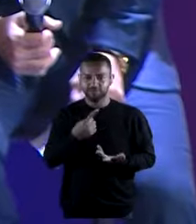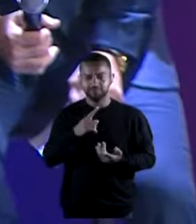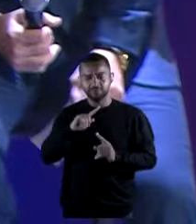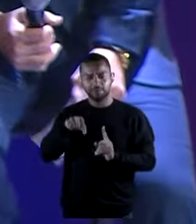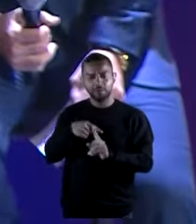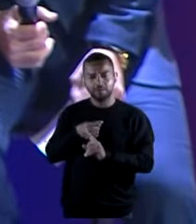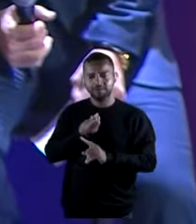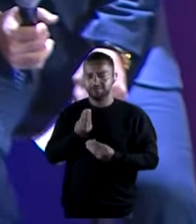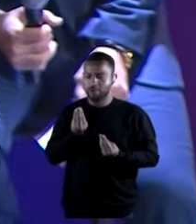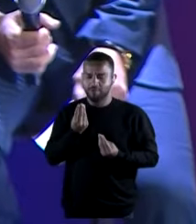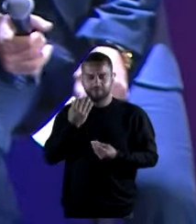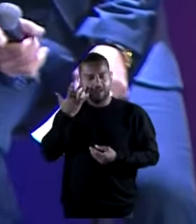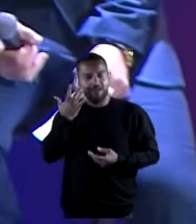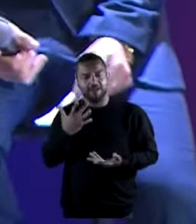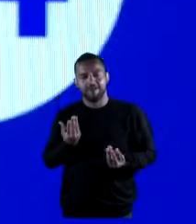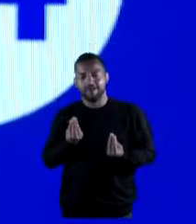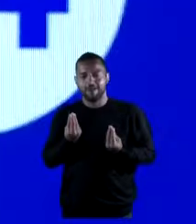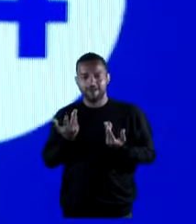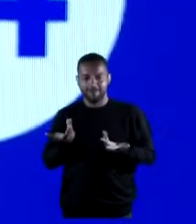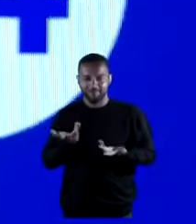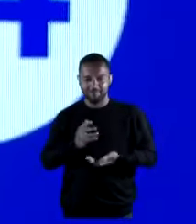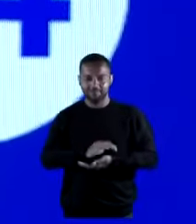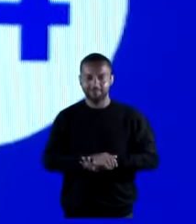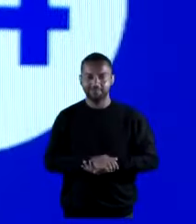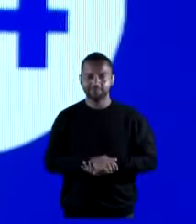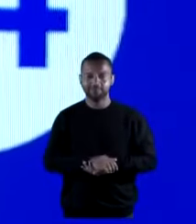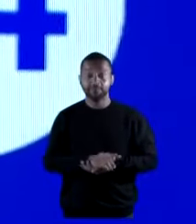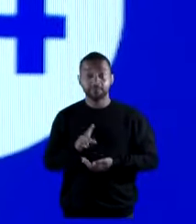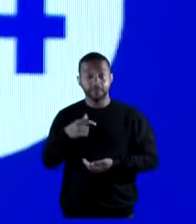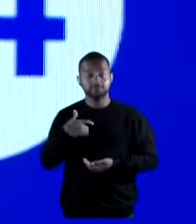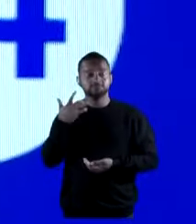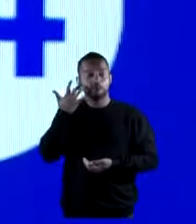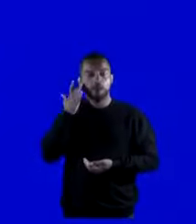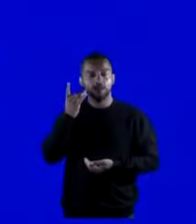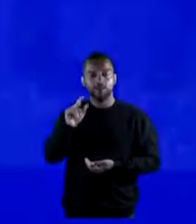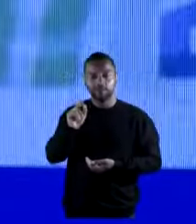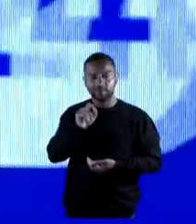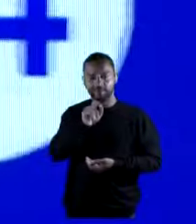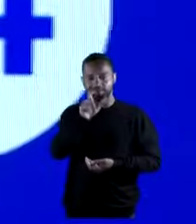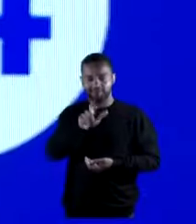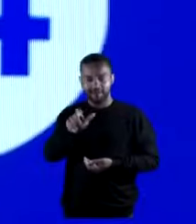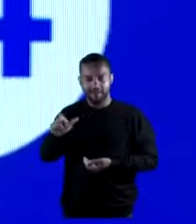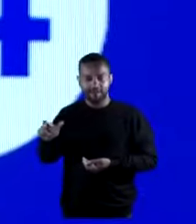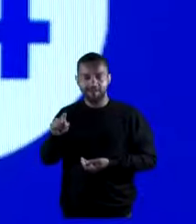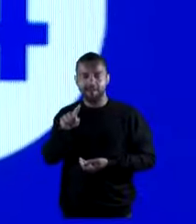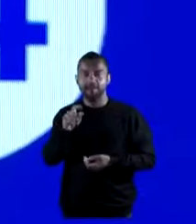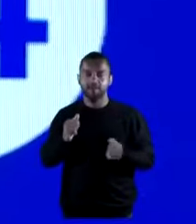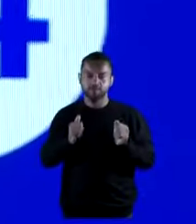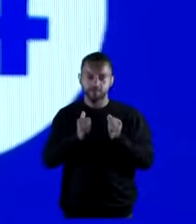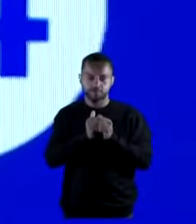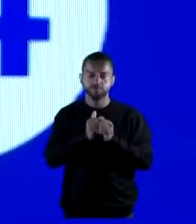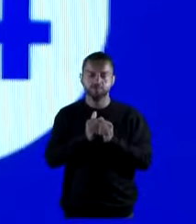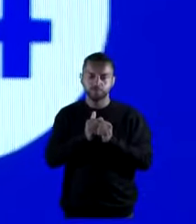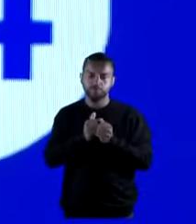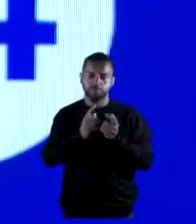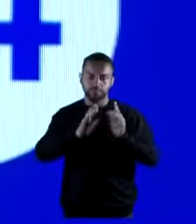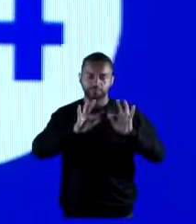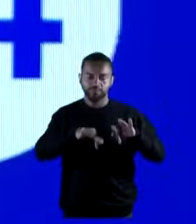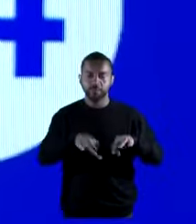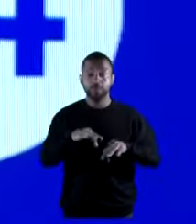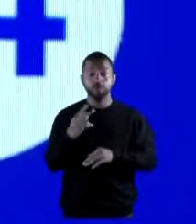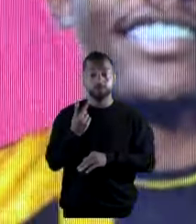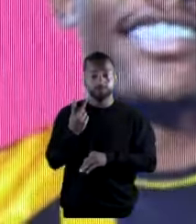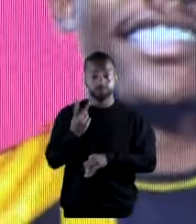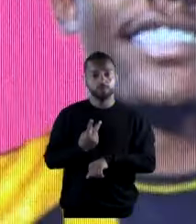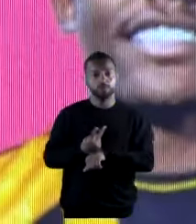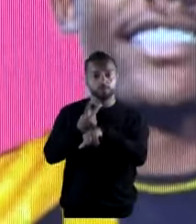de zagueiro não tem como. Mas eu acho que a nossa dupla de zaga esteve presente nas finais do campeonato. O segundo